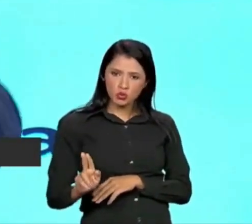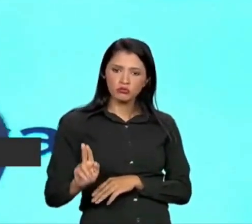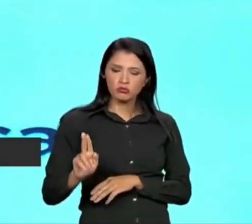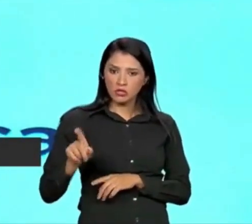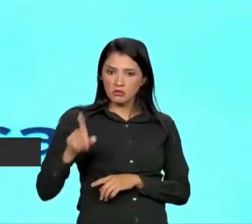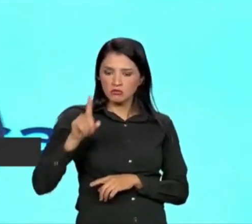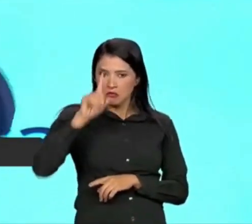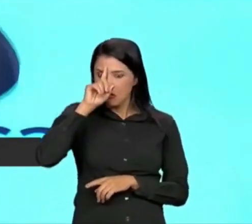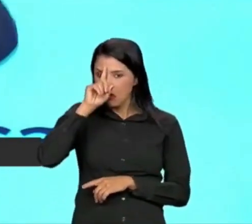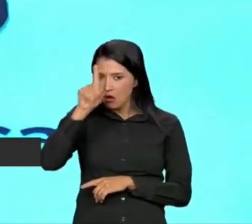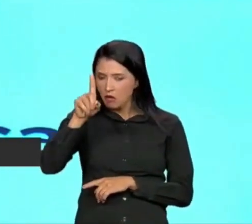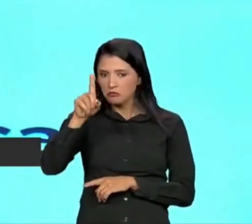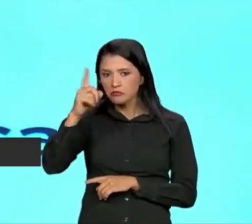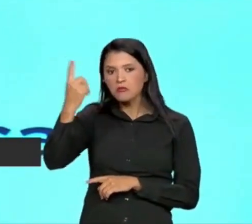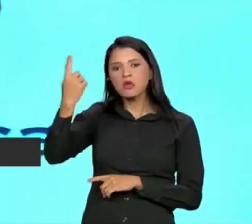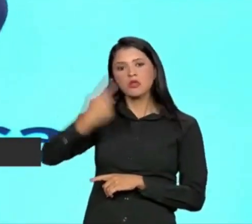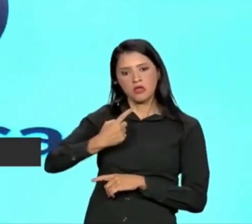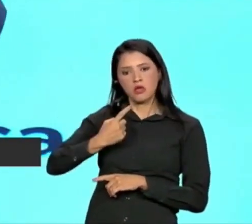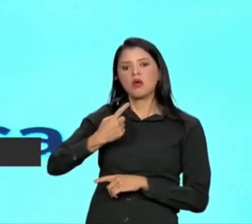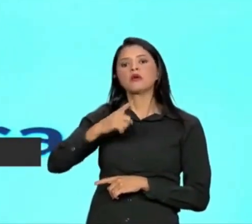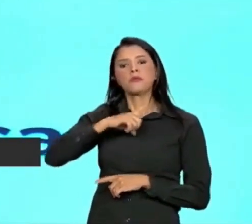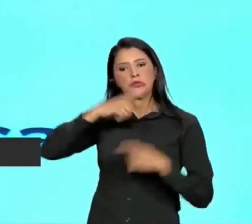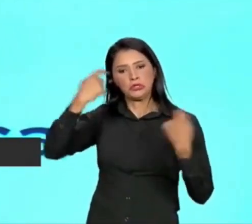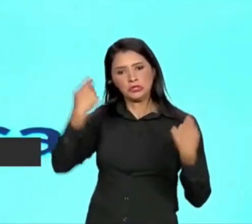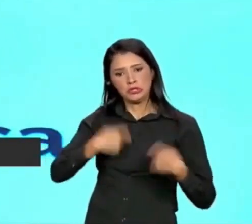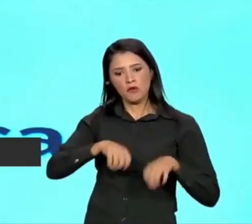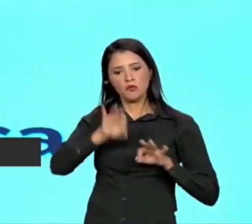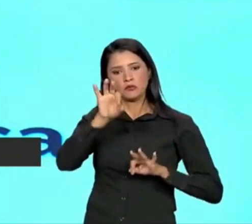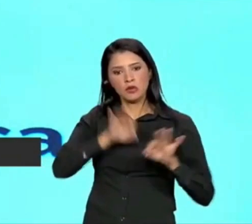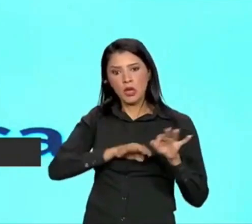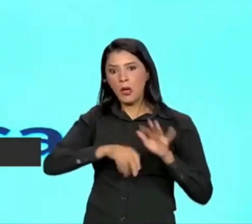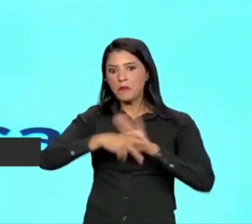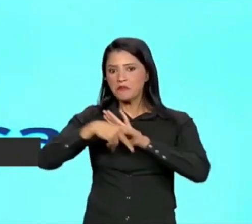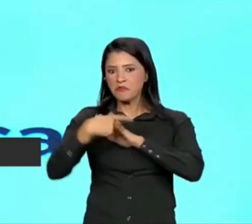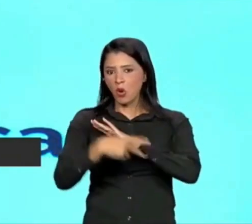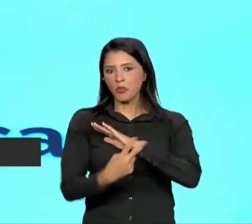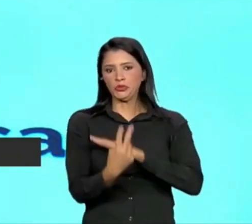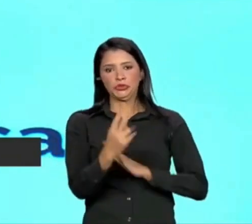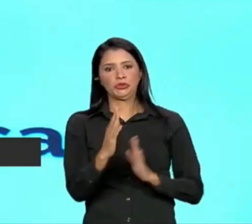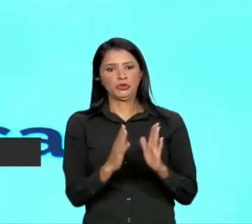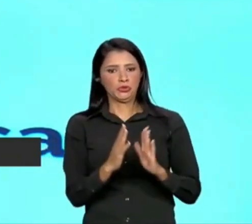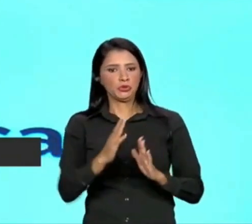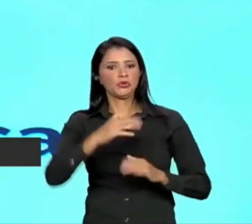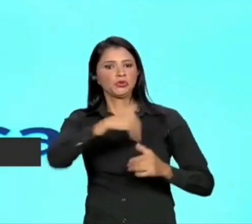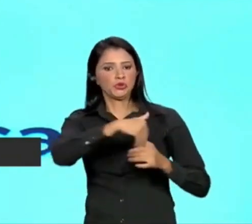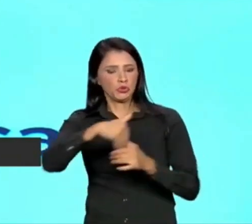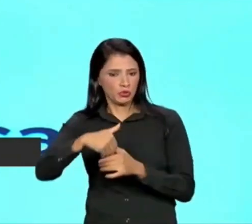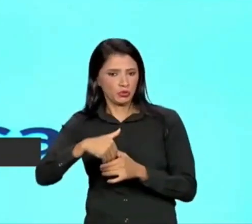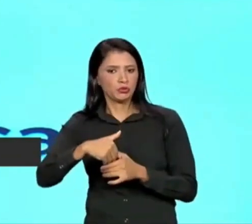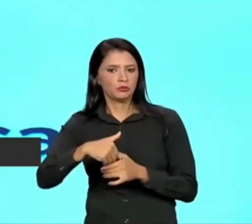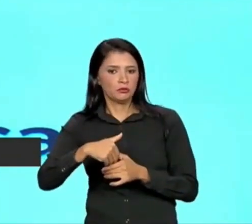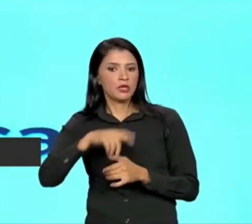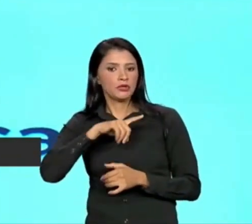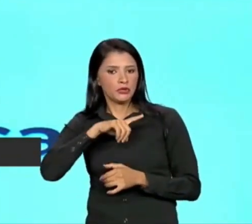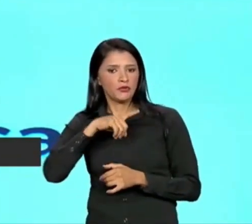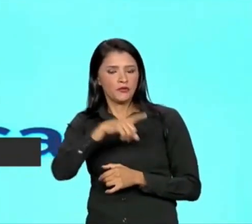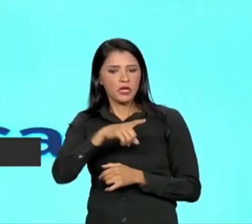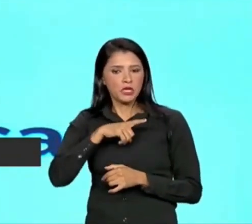determinação de que houvesse um planejamento específico para o segundo turno e que houvesse a alocação